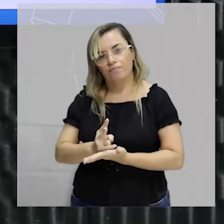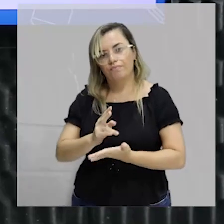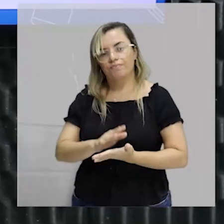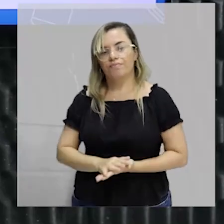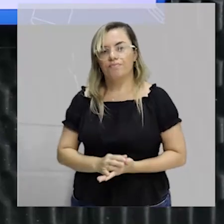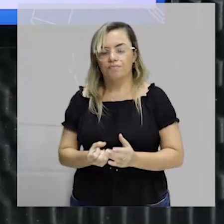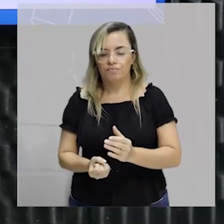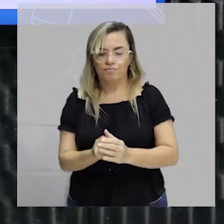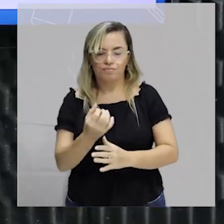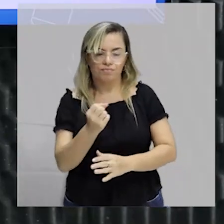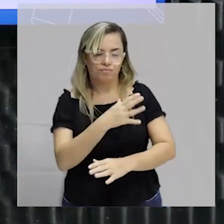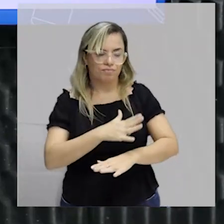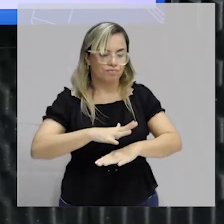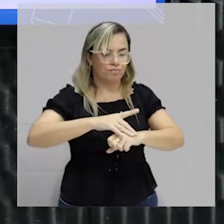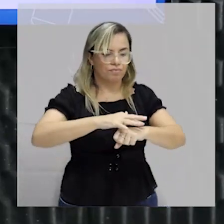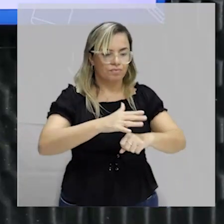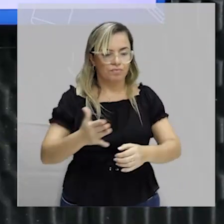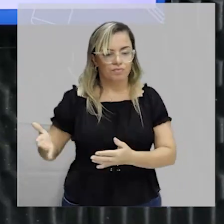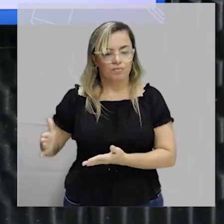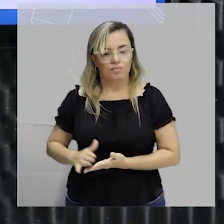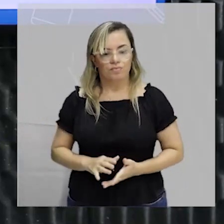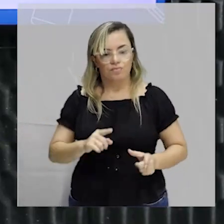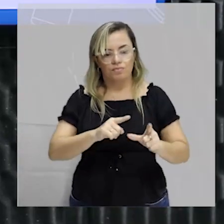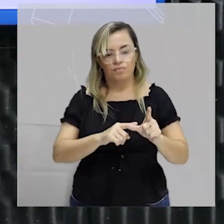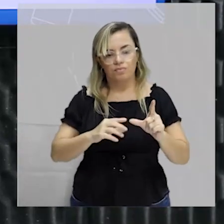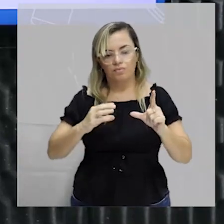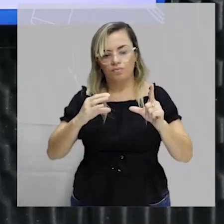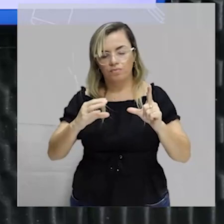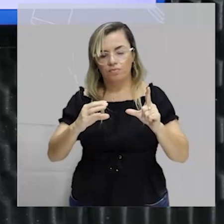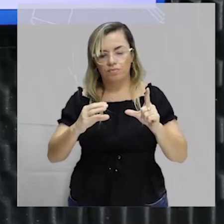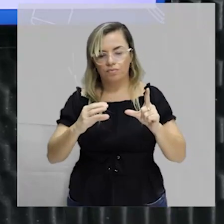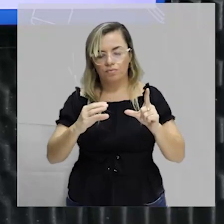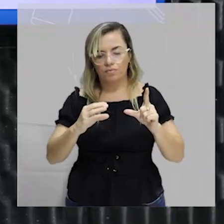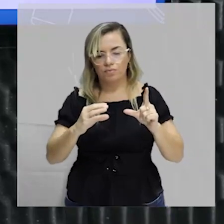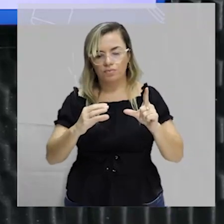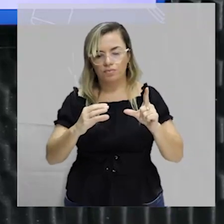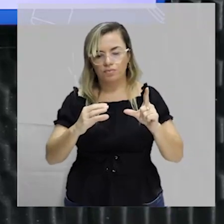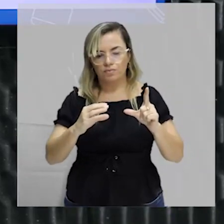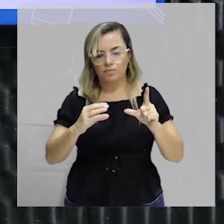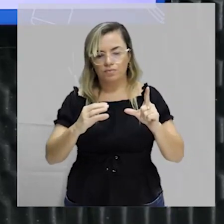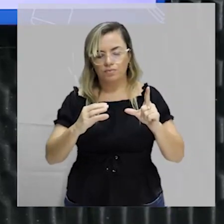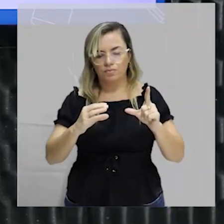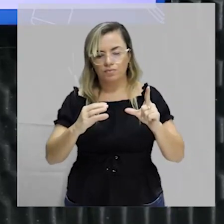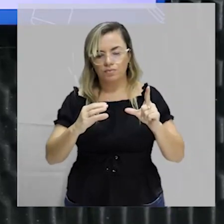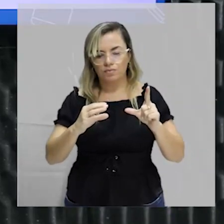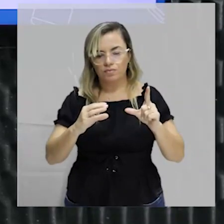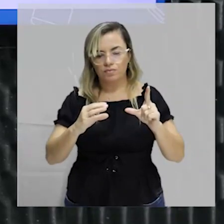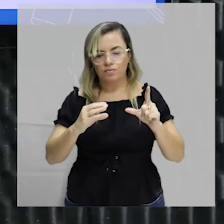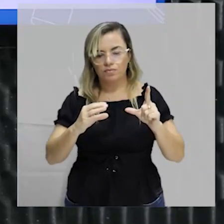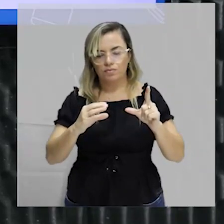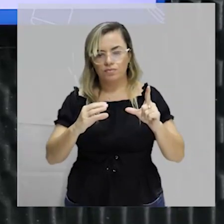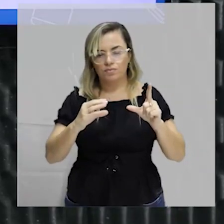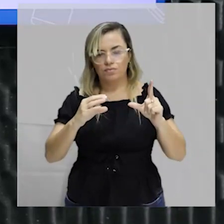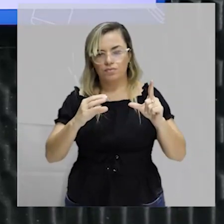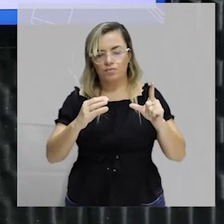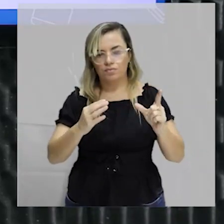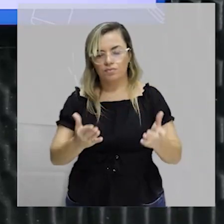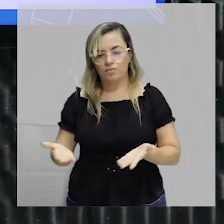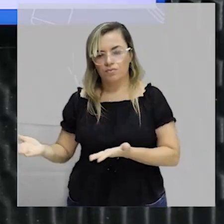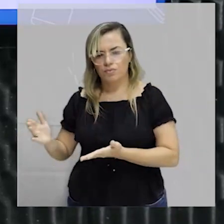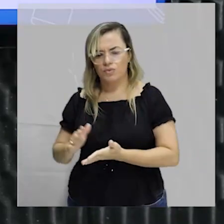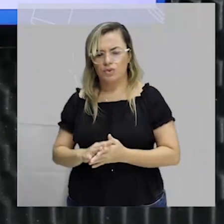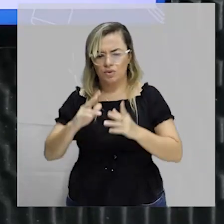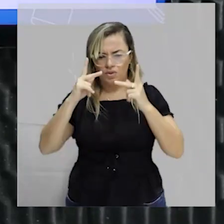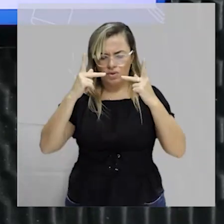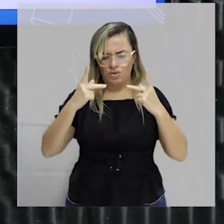doenças. Letra C. Os postulados de Darwin não se aplicam à espécie humana? Será que o ser humano é melhor do que os